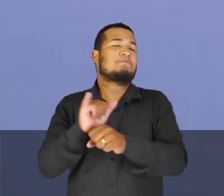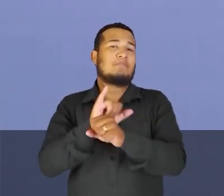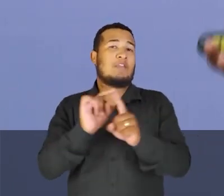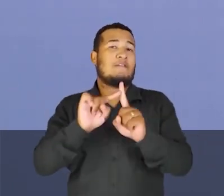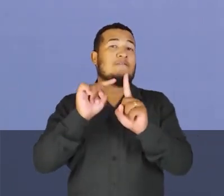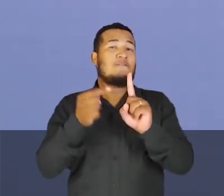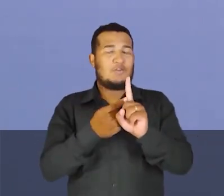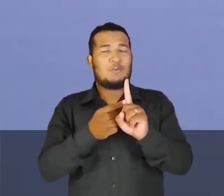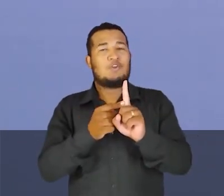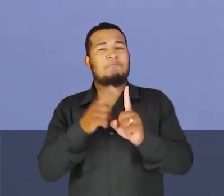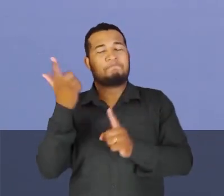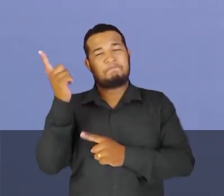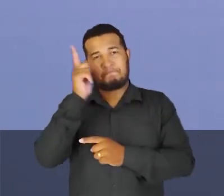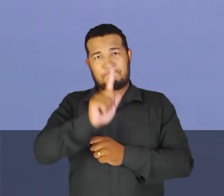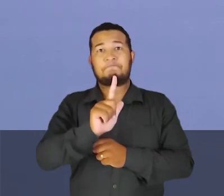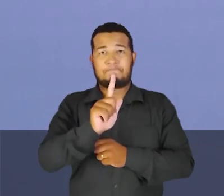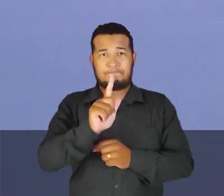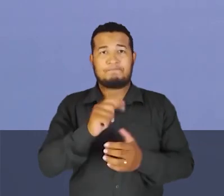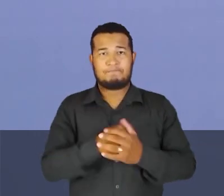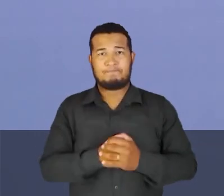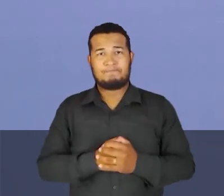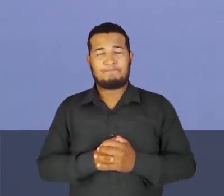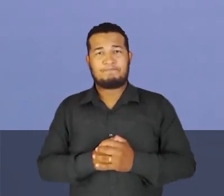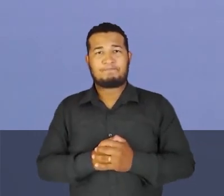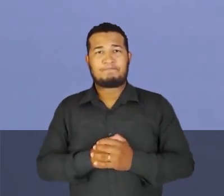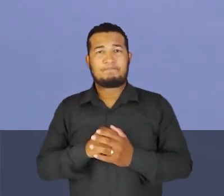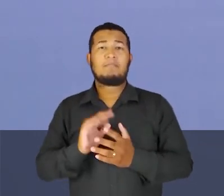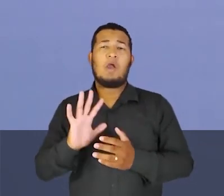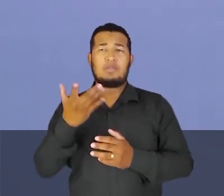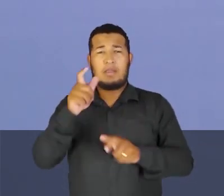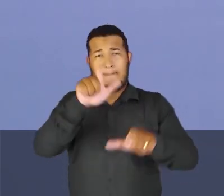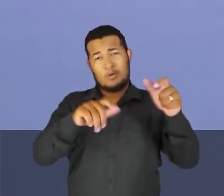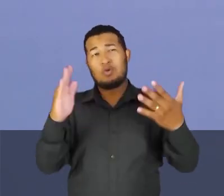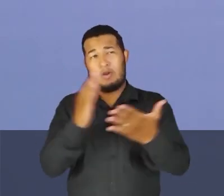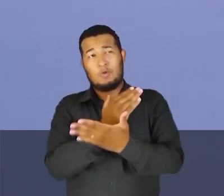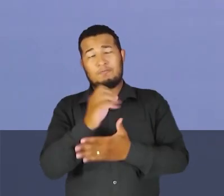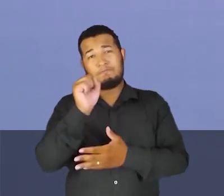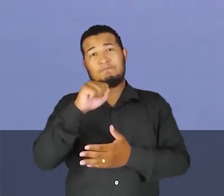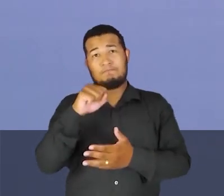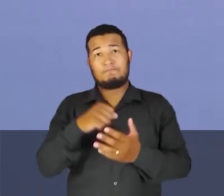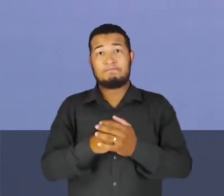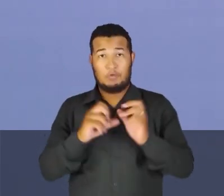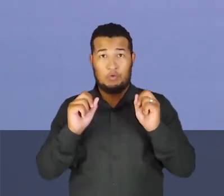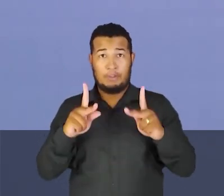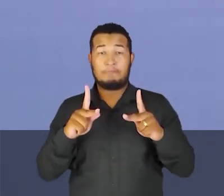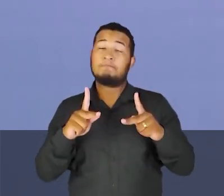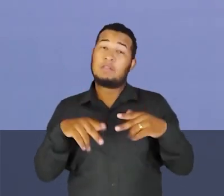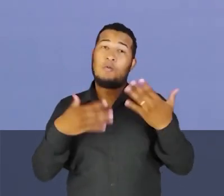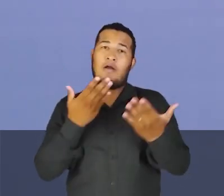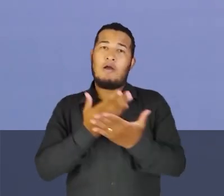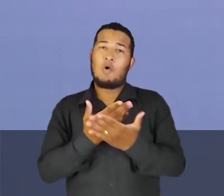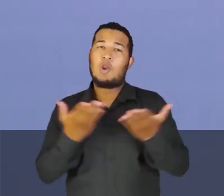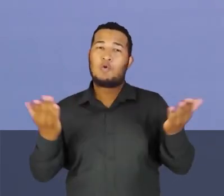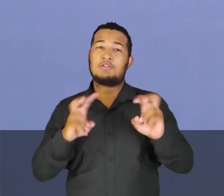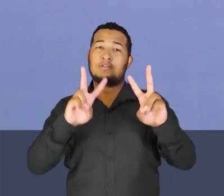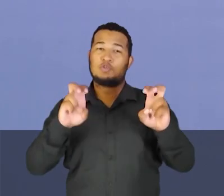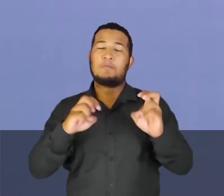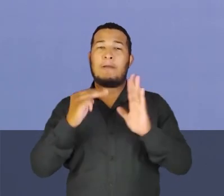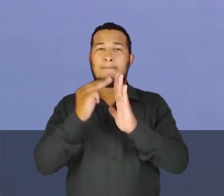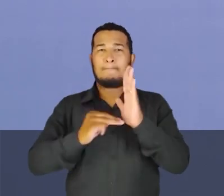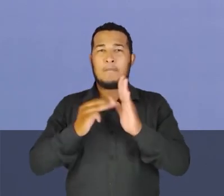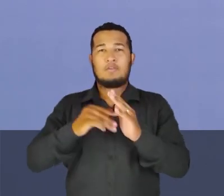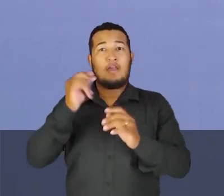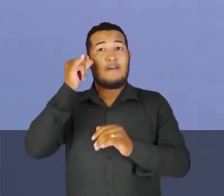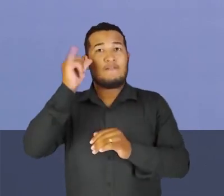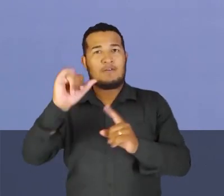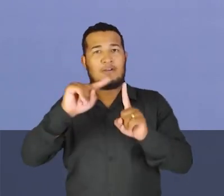uma volta, né, dessa cirurgia, como acontece em algumas pessoas, ok? Então, essa aula foi uma aula sobre métodos contraceptivos, métodos